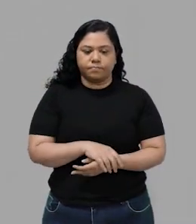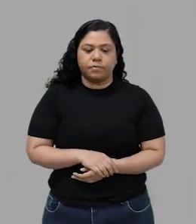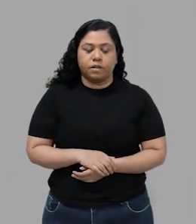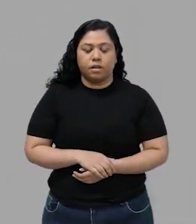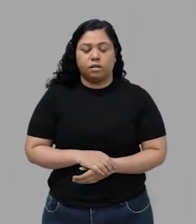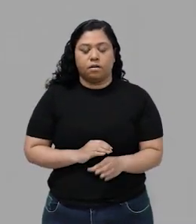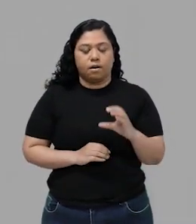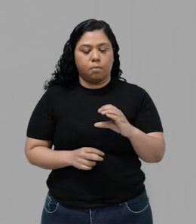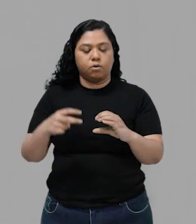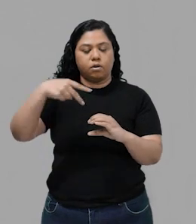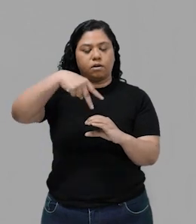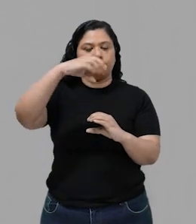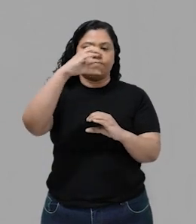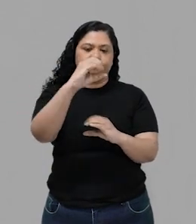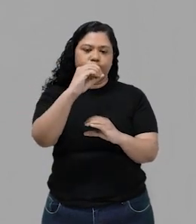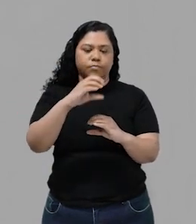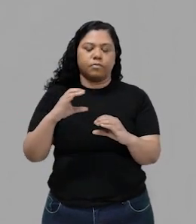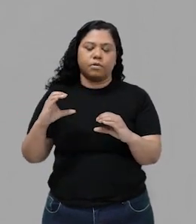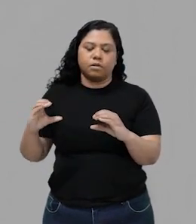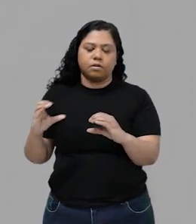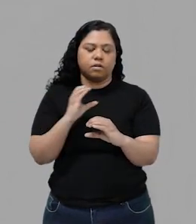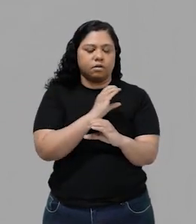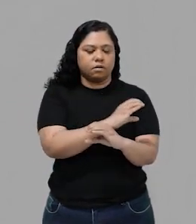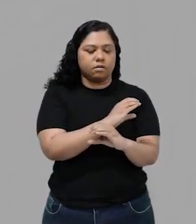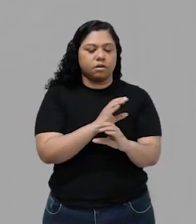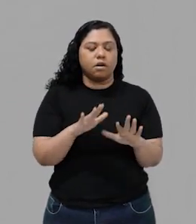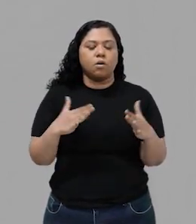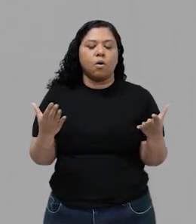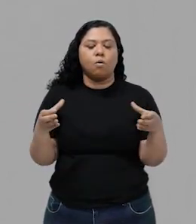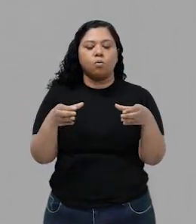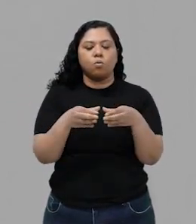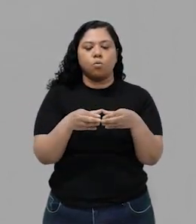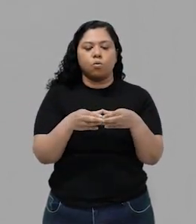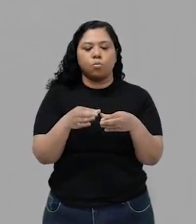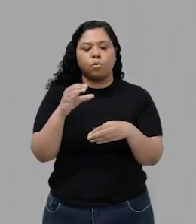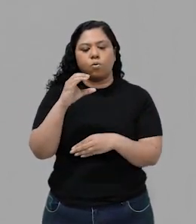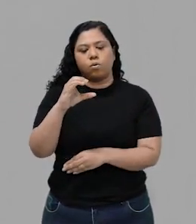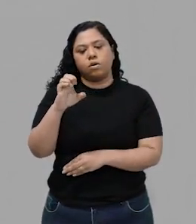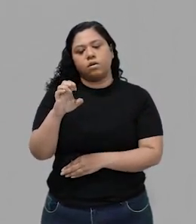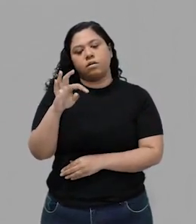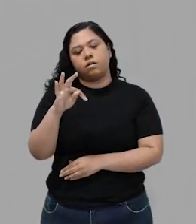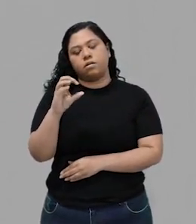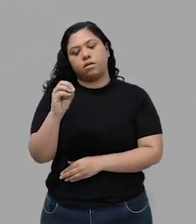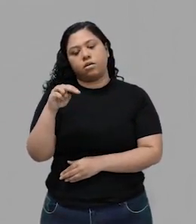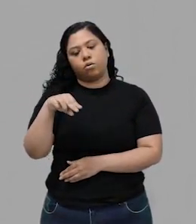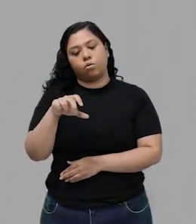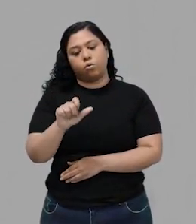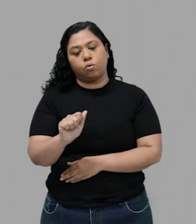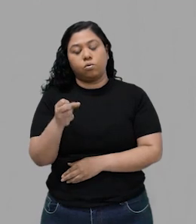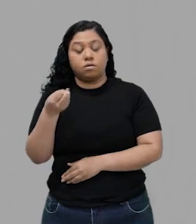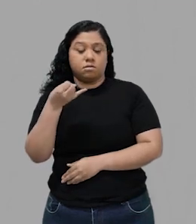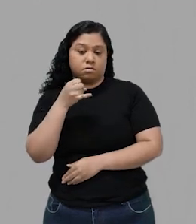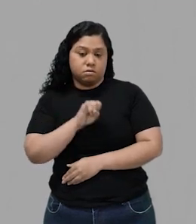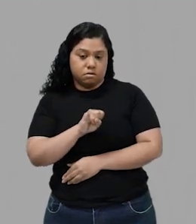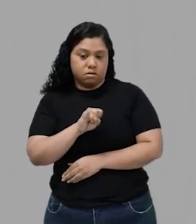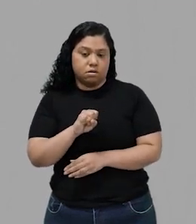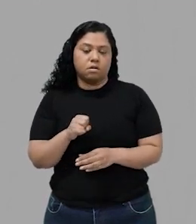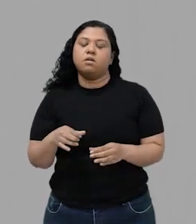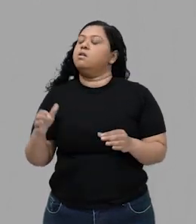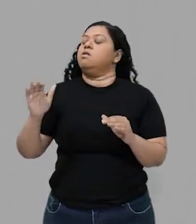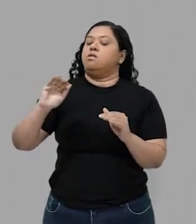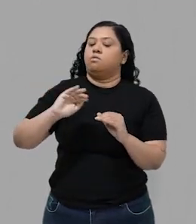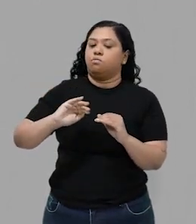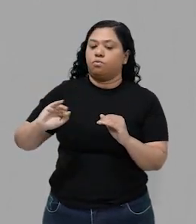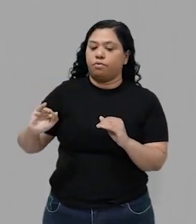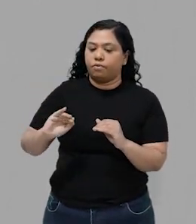entre dois carbonos, função cetona. Se a carbonila estiver na extremidade da cadeia,